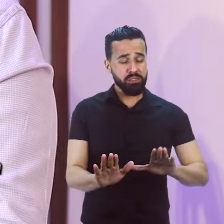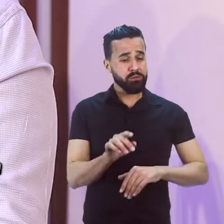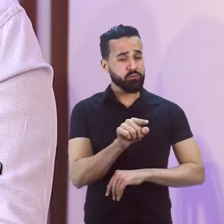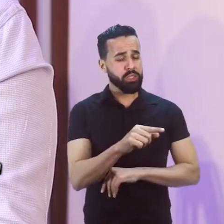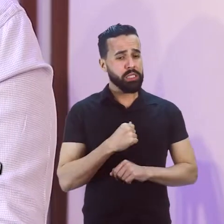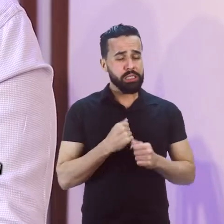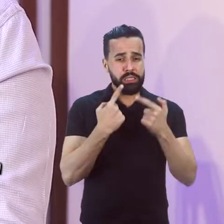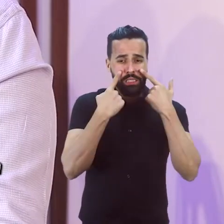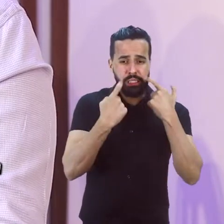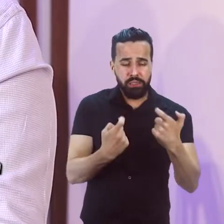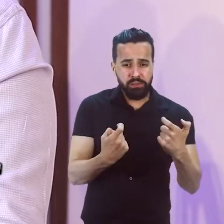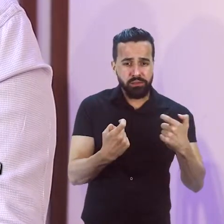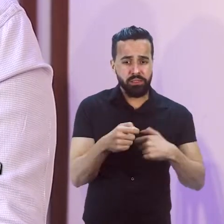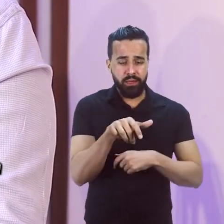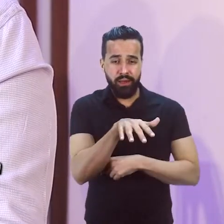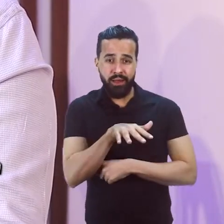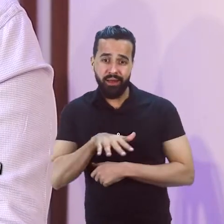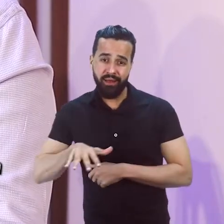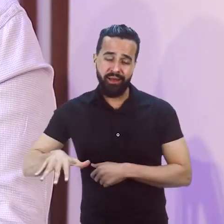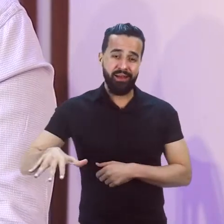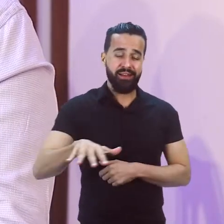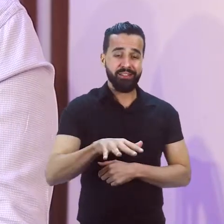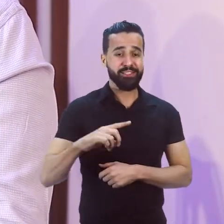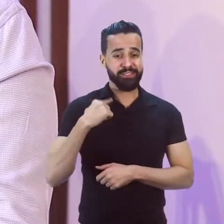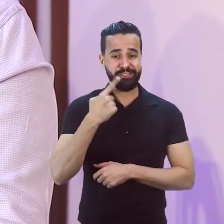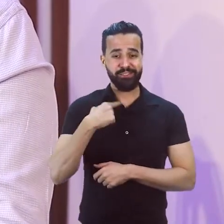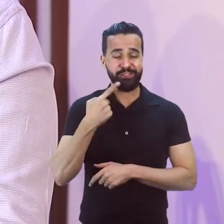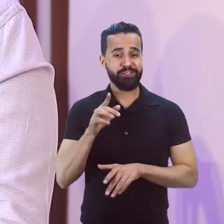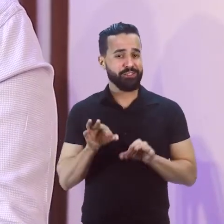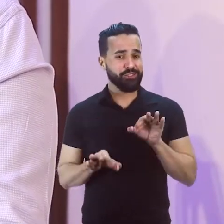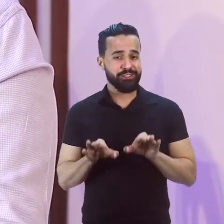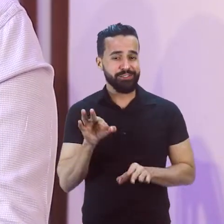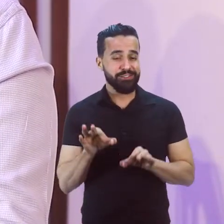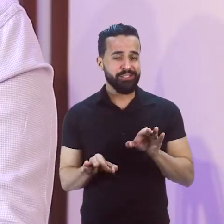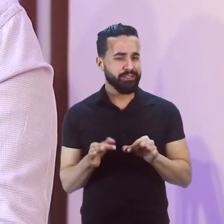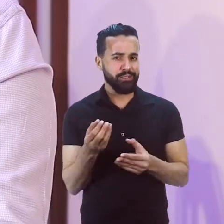pela advocacia, né? Pelo direito. O que é que te